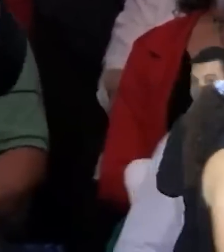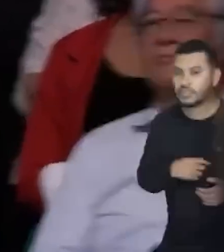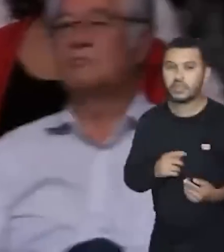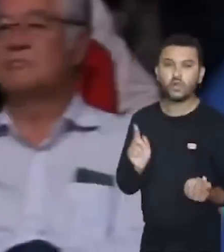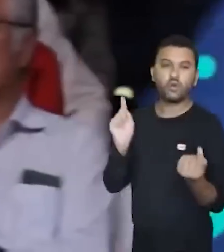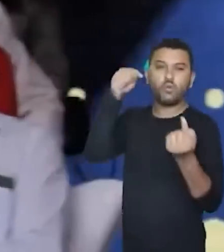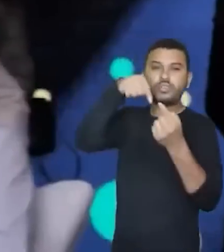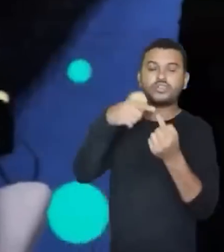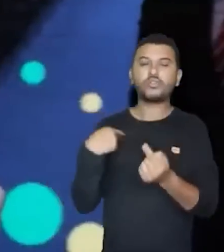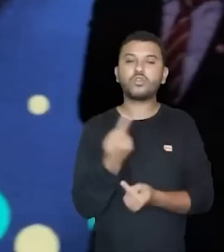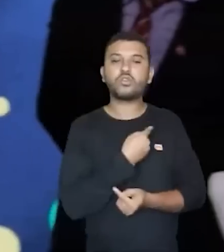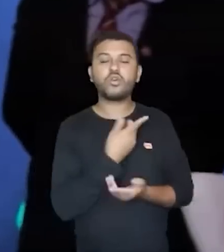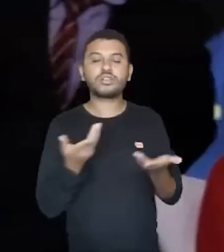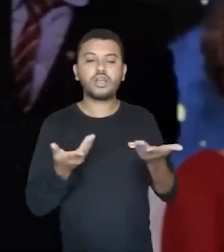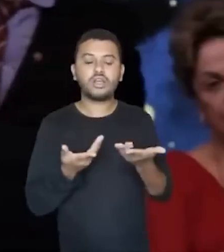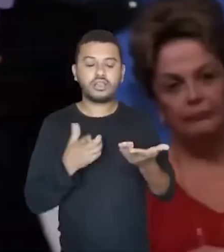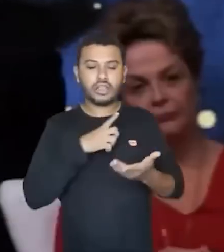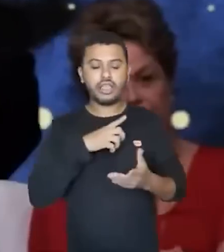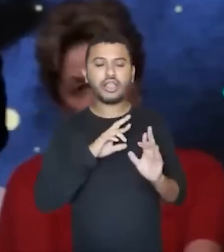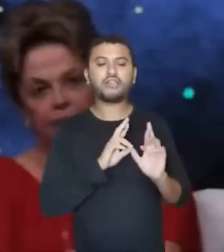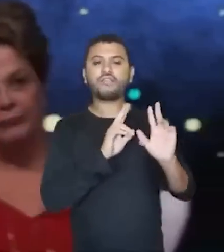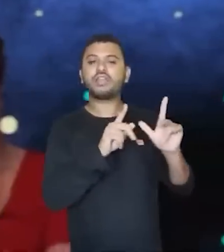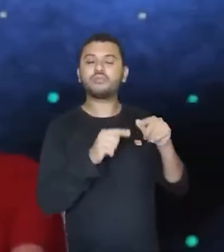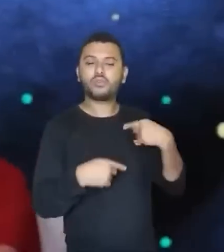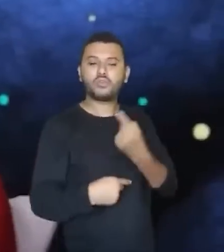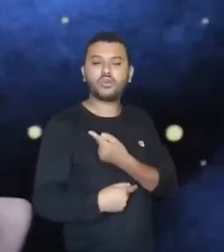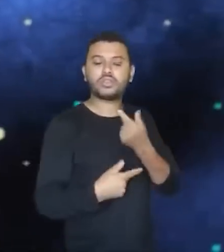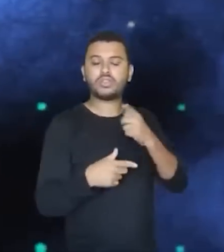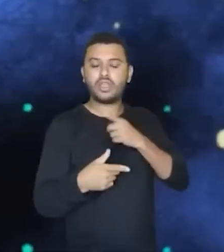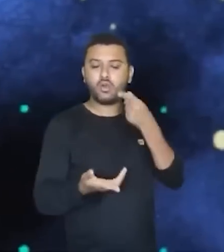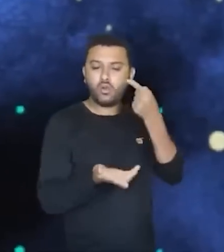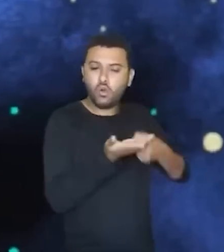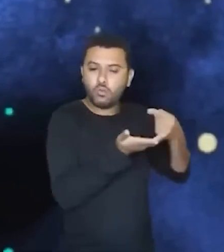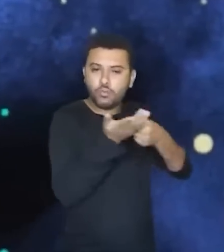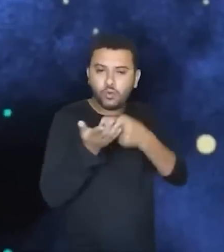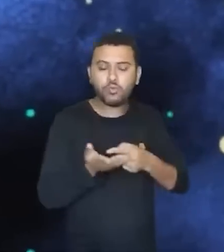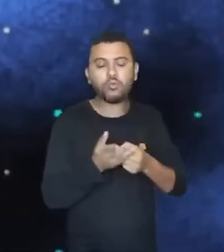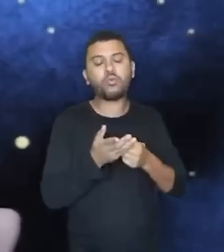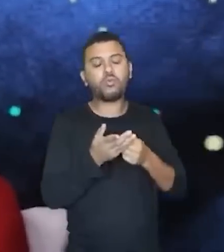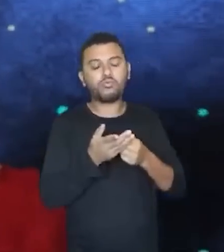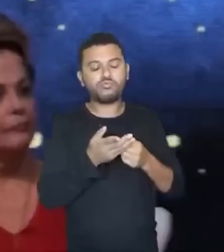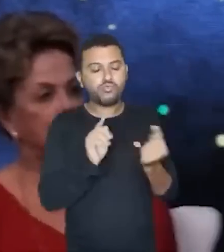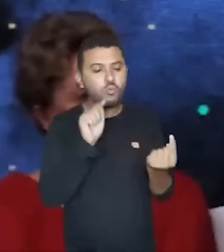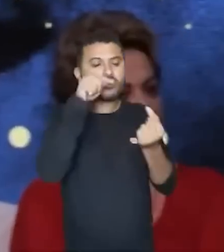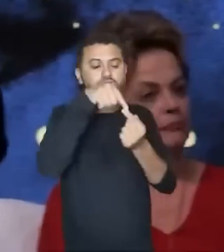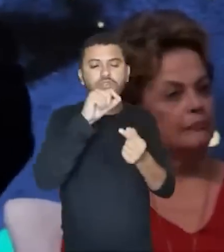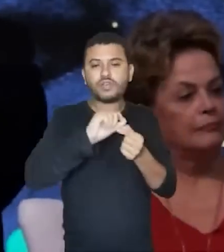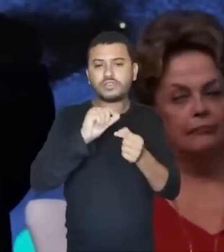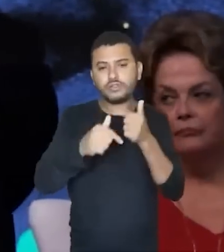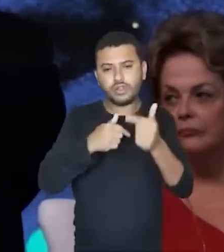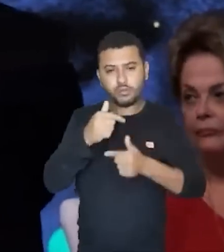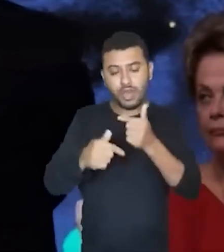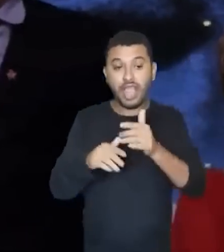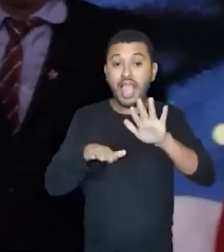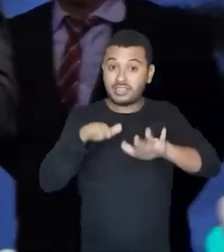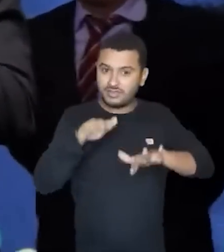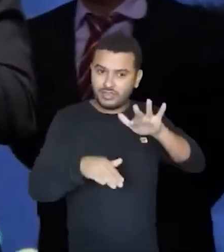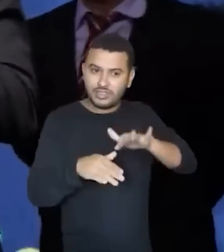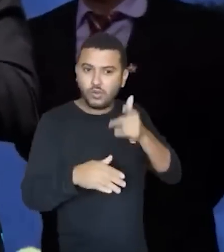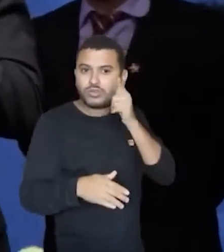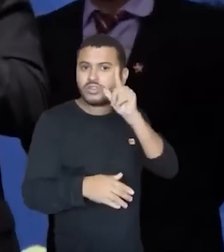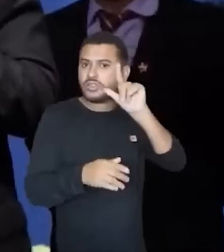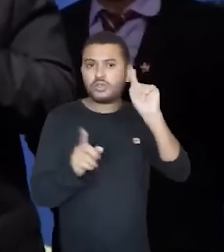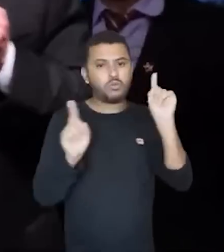nós somos diferentes é porque nós temos compromisso para fazer isso. Muitas vezes não conseguimos fazer tudo aquilo que nós queríamos